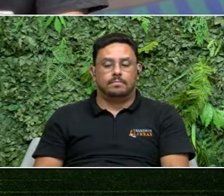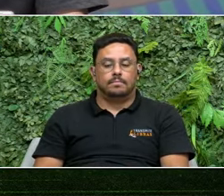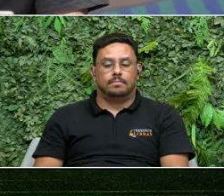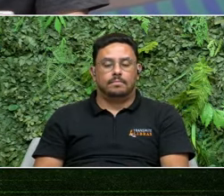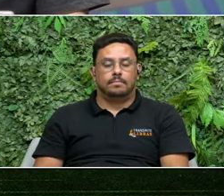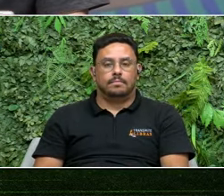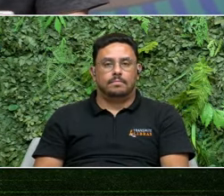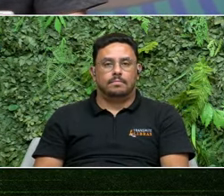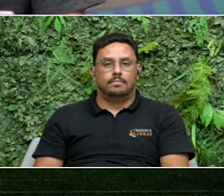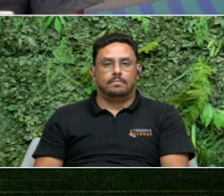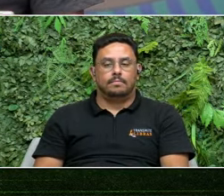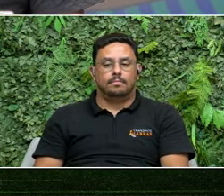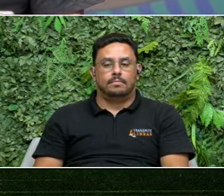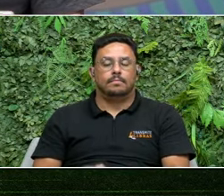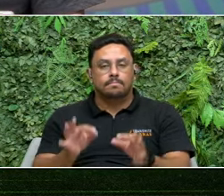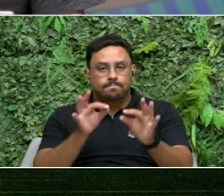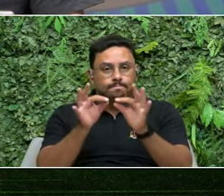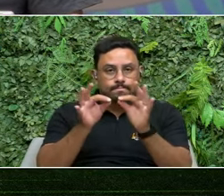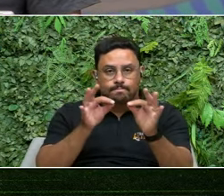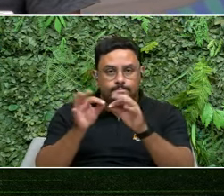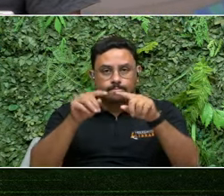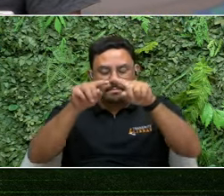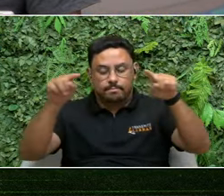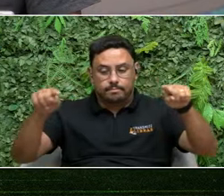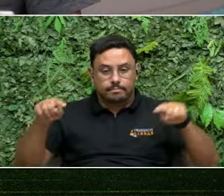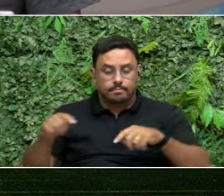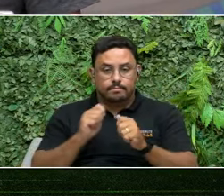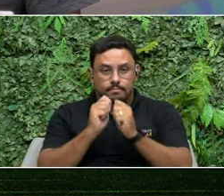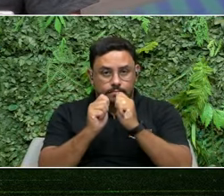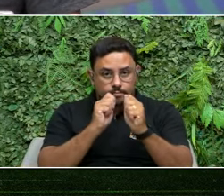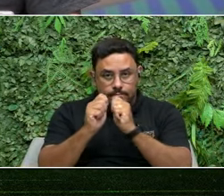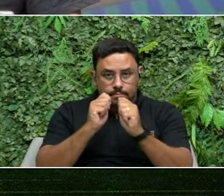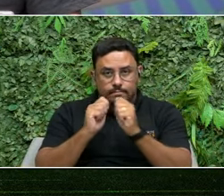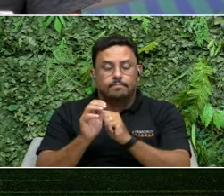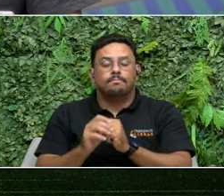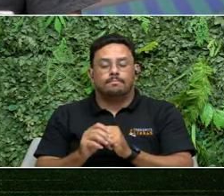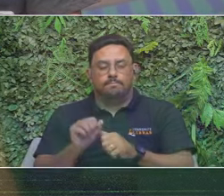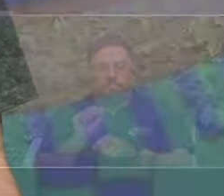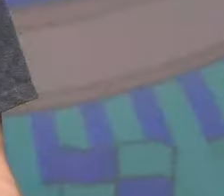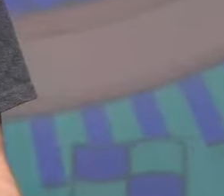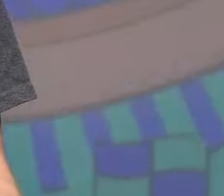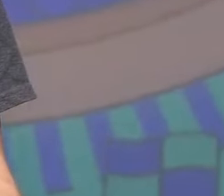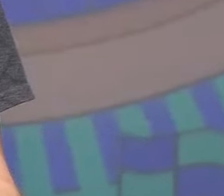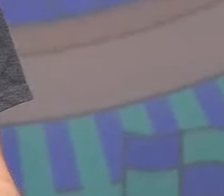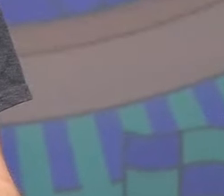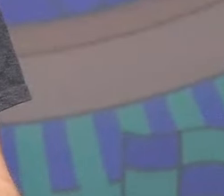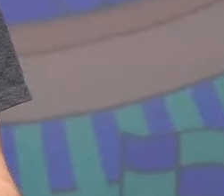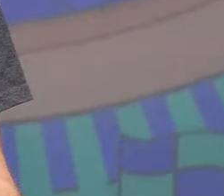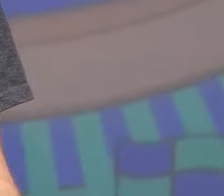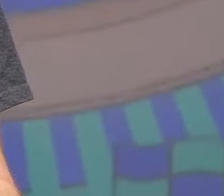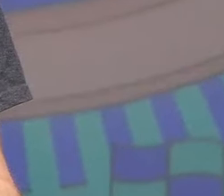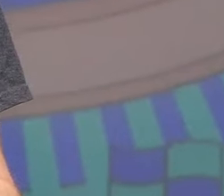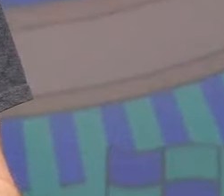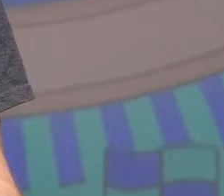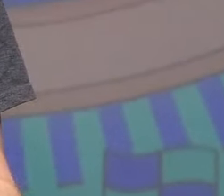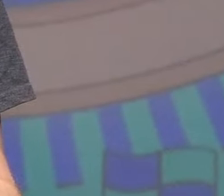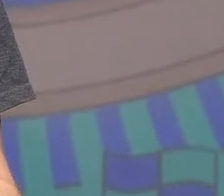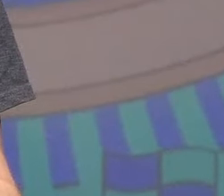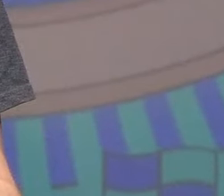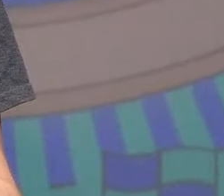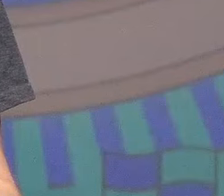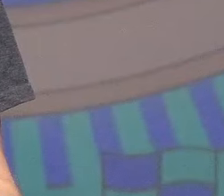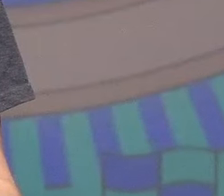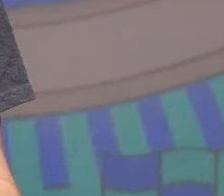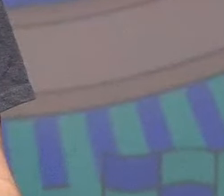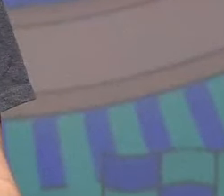então se preparando ali na sala de entrevista coletiva daqui a pouquinho o técnico do Cruzeiro começa a falar a gente vai